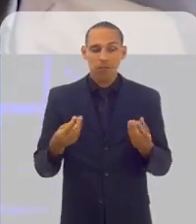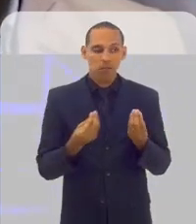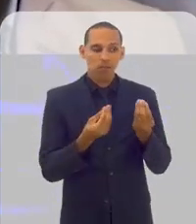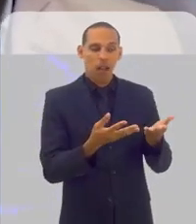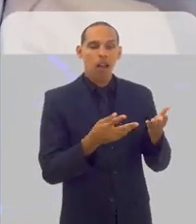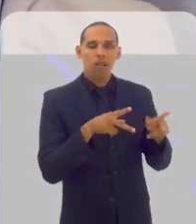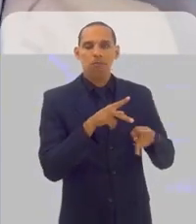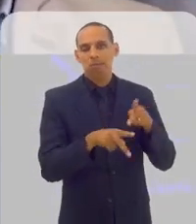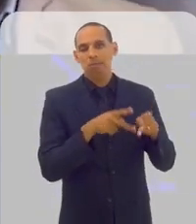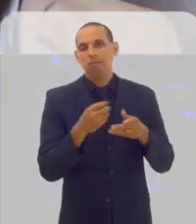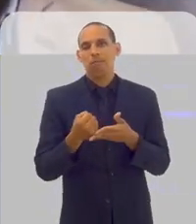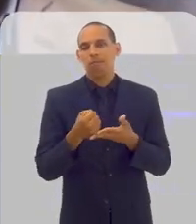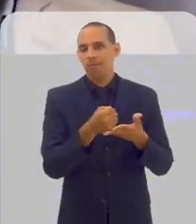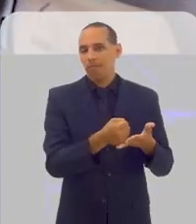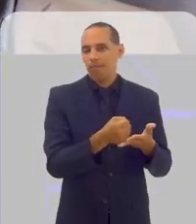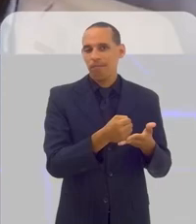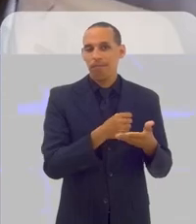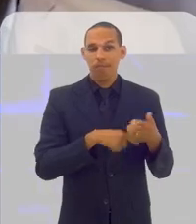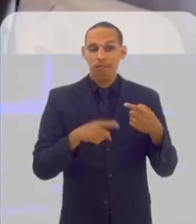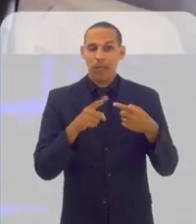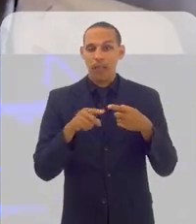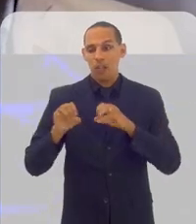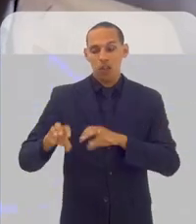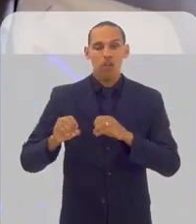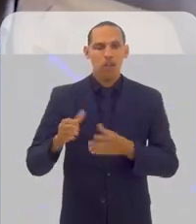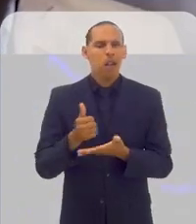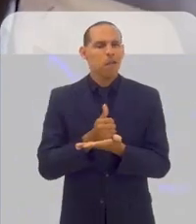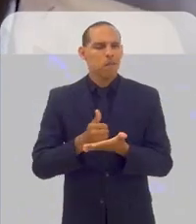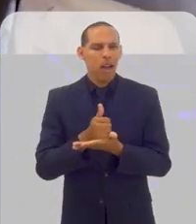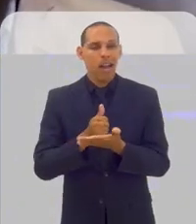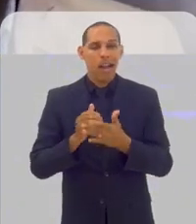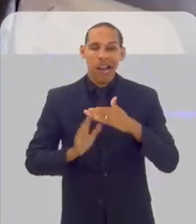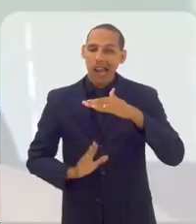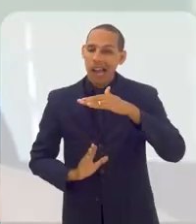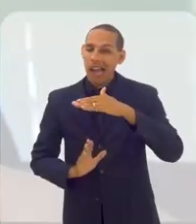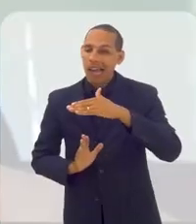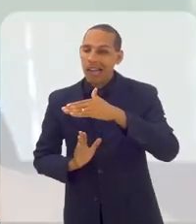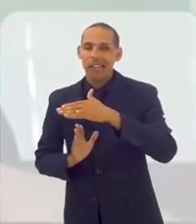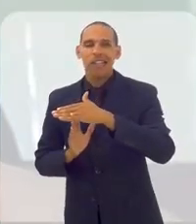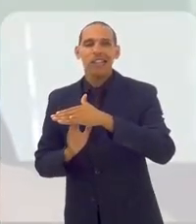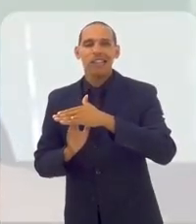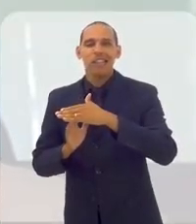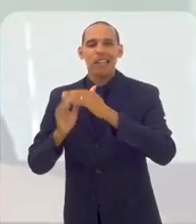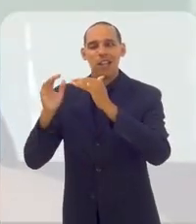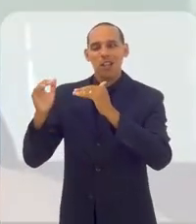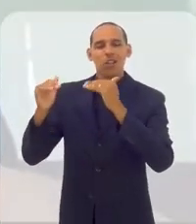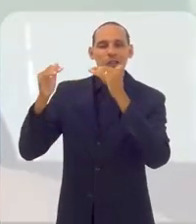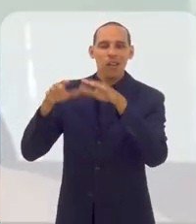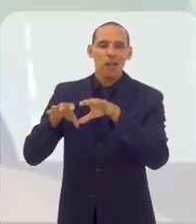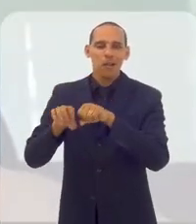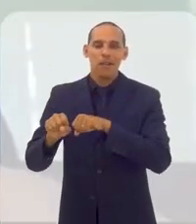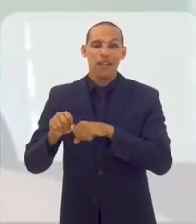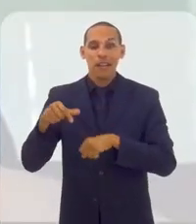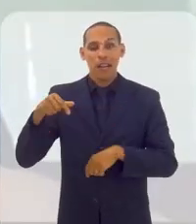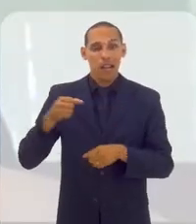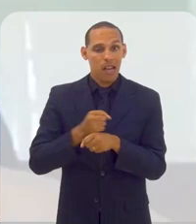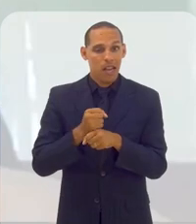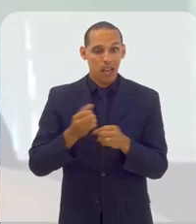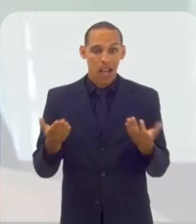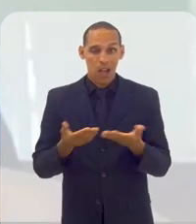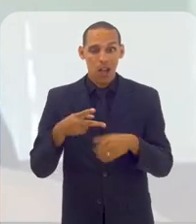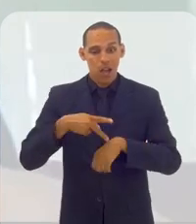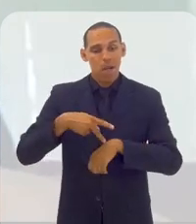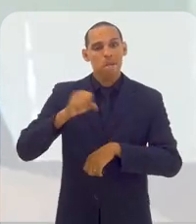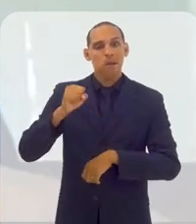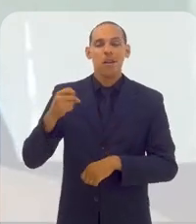né a gente oferta desde a educação básica até a graduação inclusive esse ano nós lançamos o primeiro